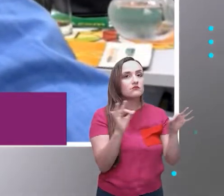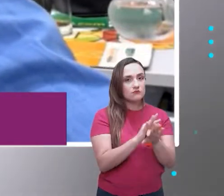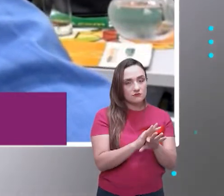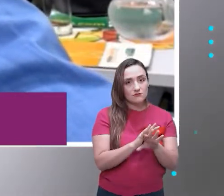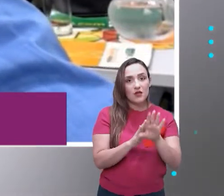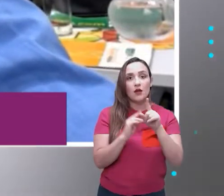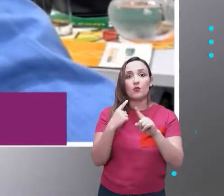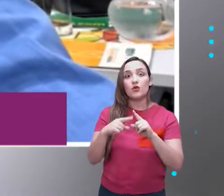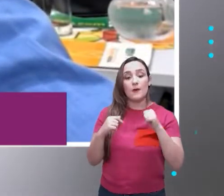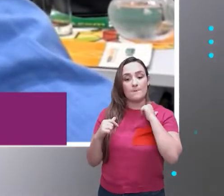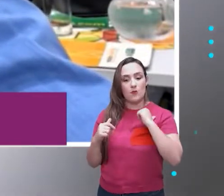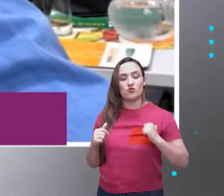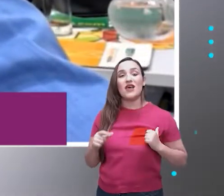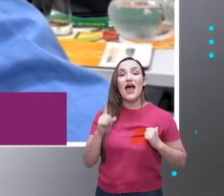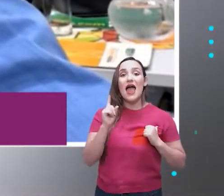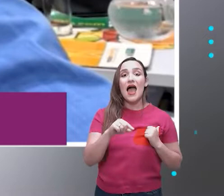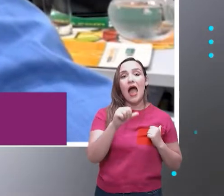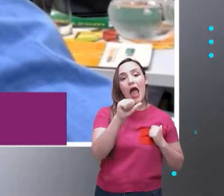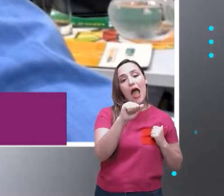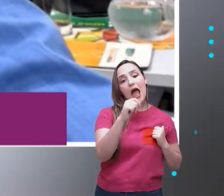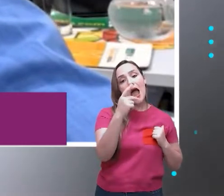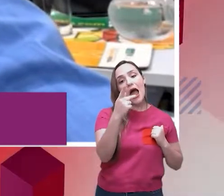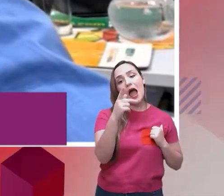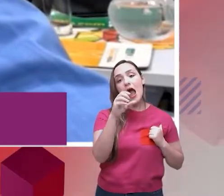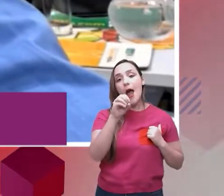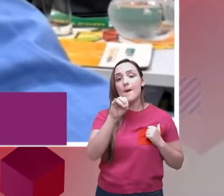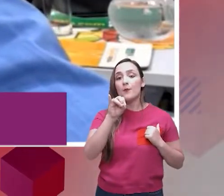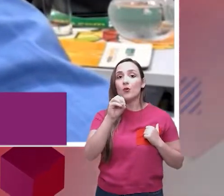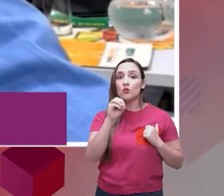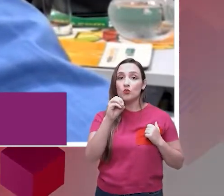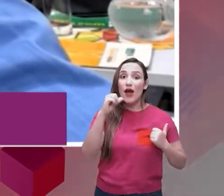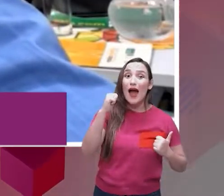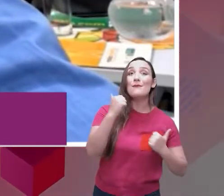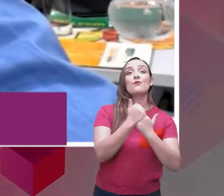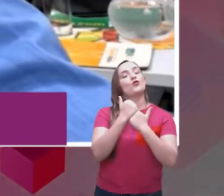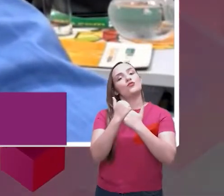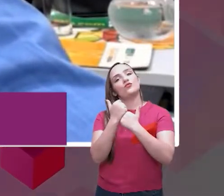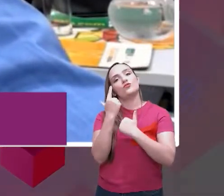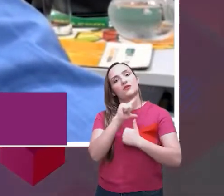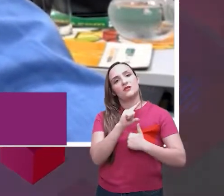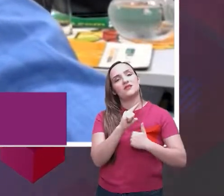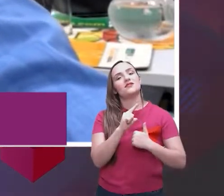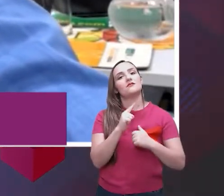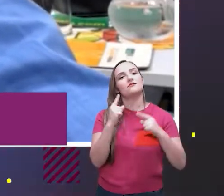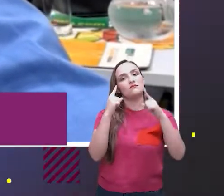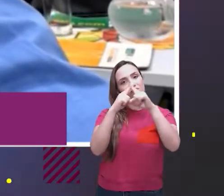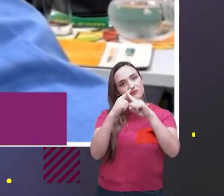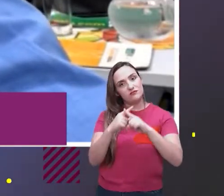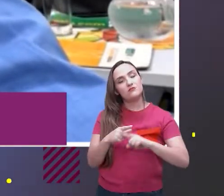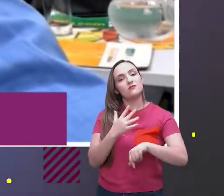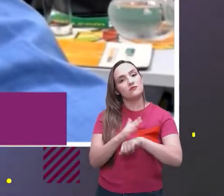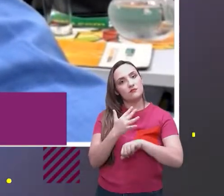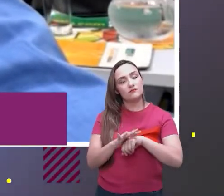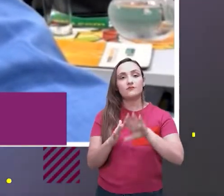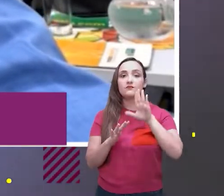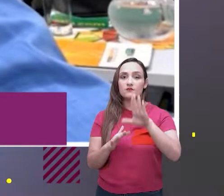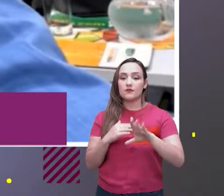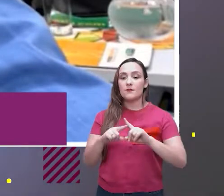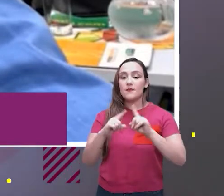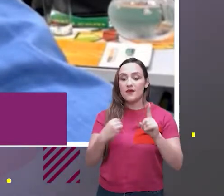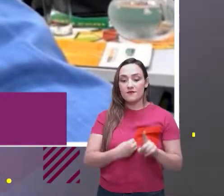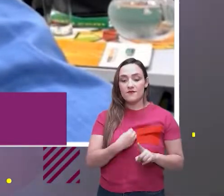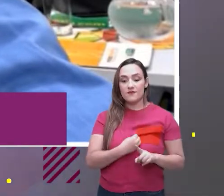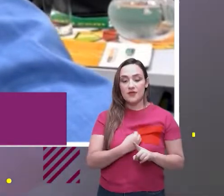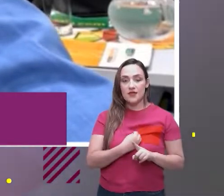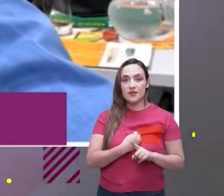é um apoio destinado ao treinamento e à participação em eventos nacionais. Embora a participação em eventos nacionais